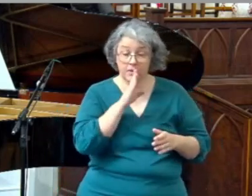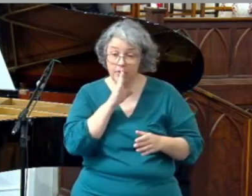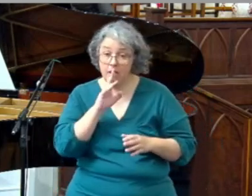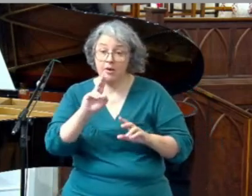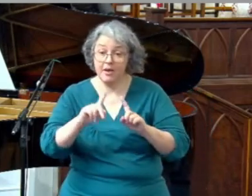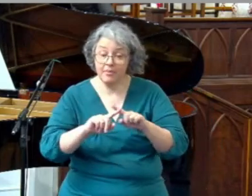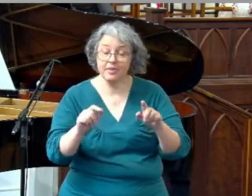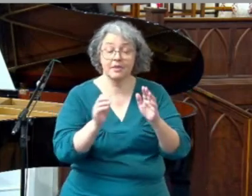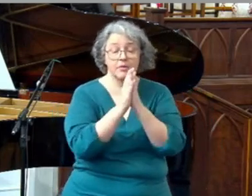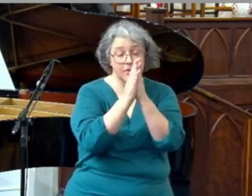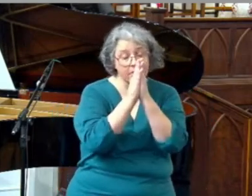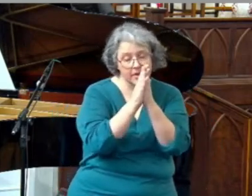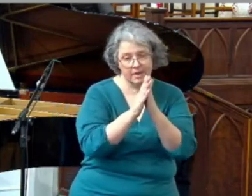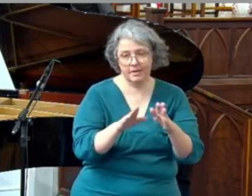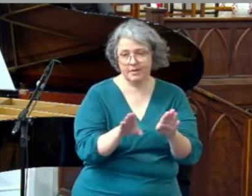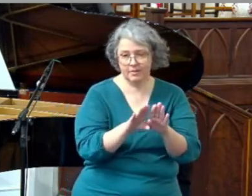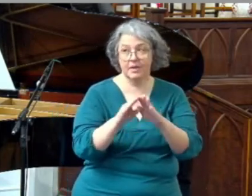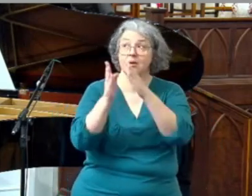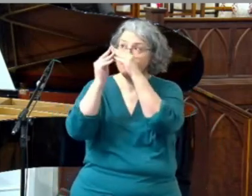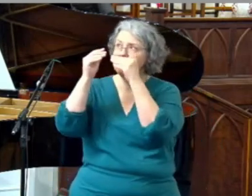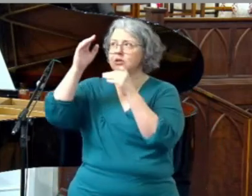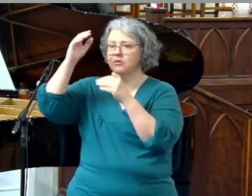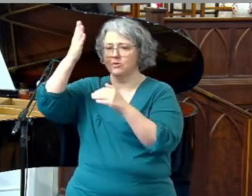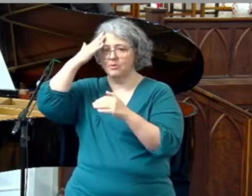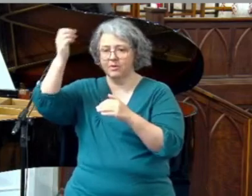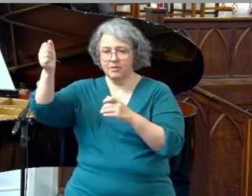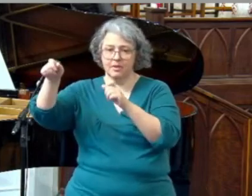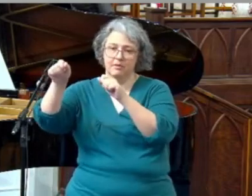Não somente filhos, mas também familiares.